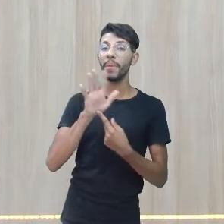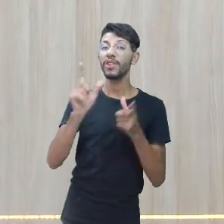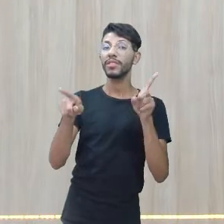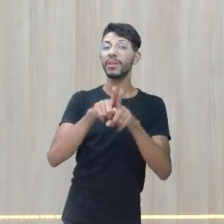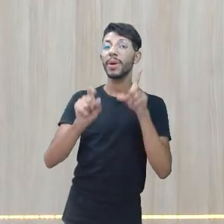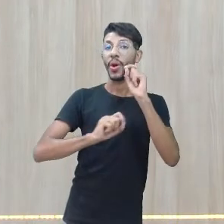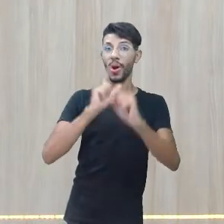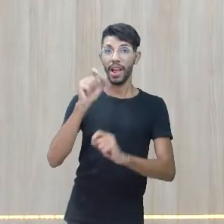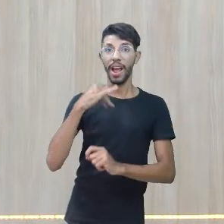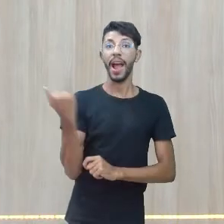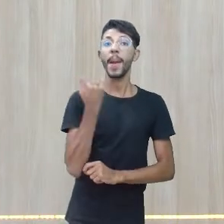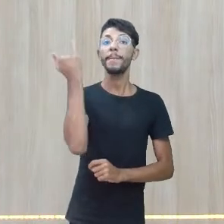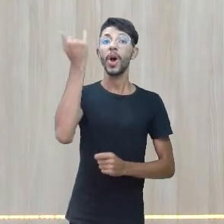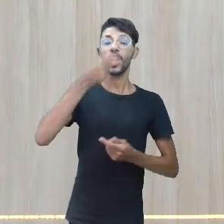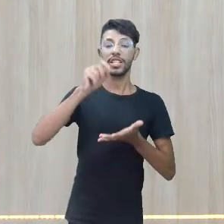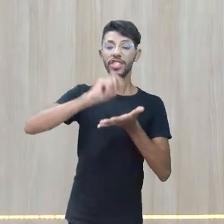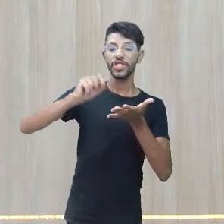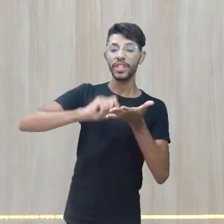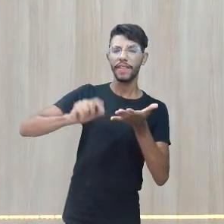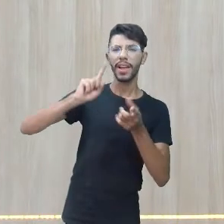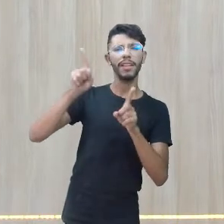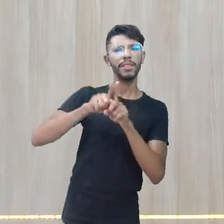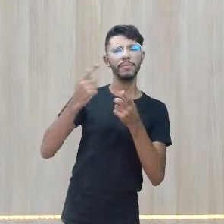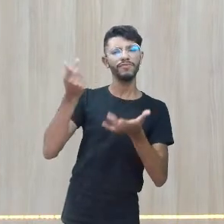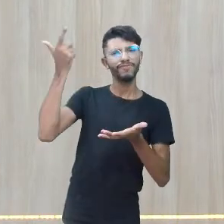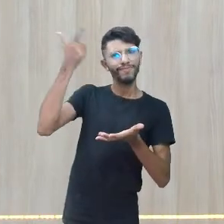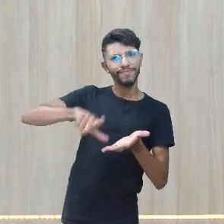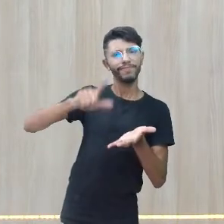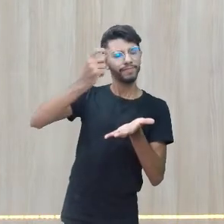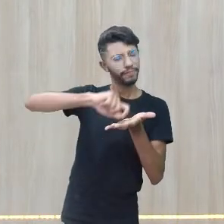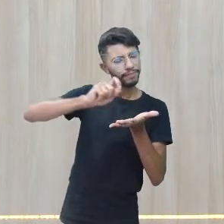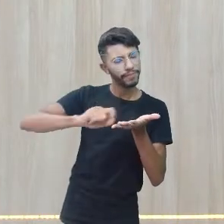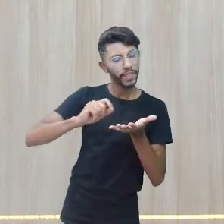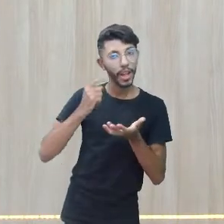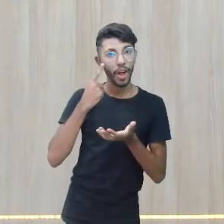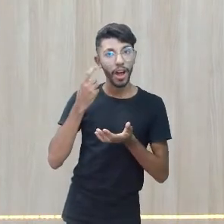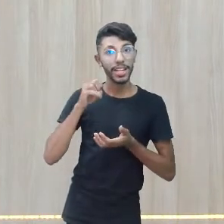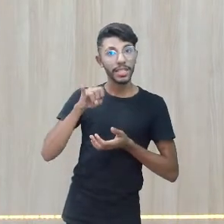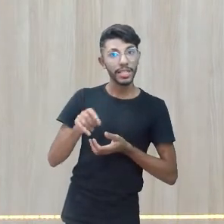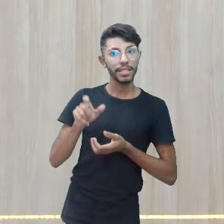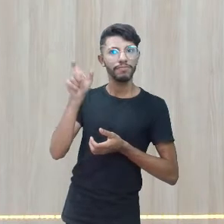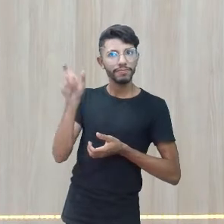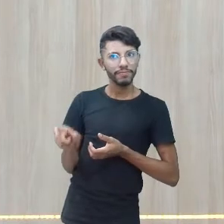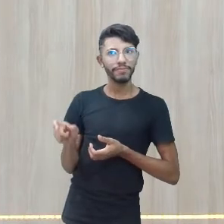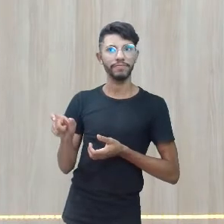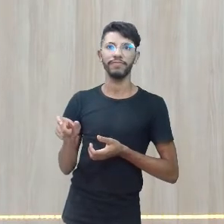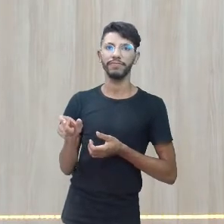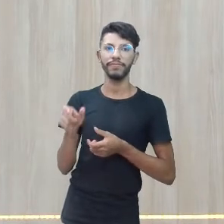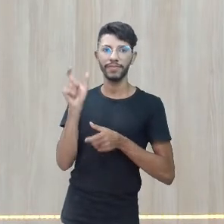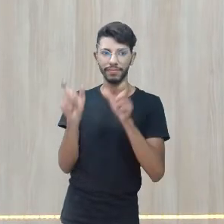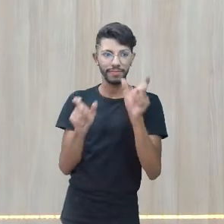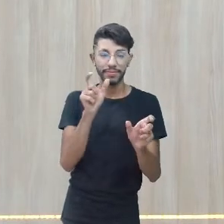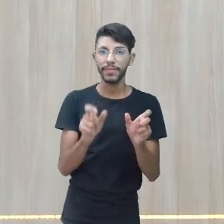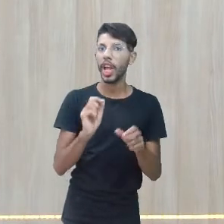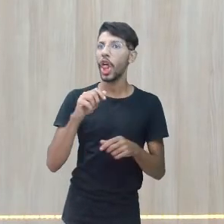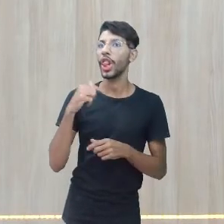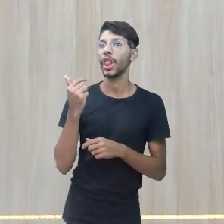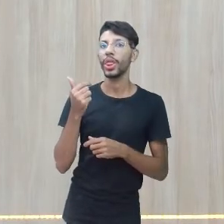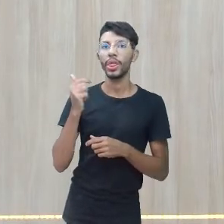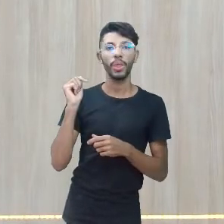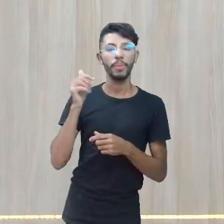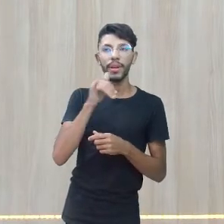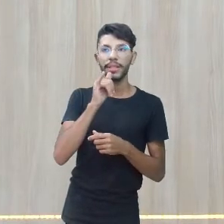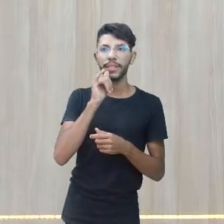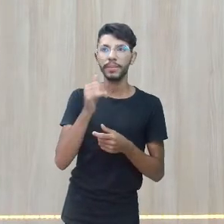de escrever e reescrever. Se esses homens, eles não tivesse partido desse princípio